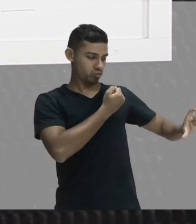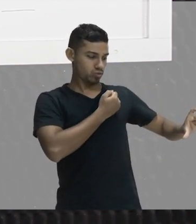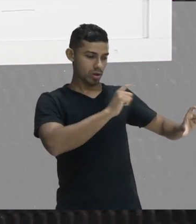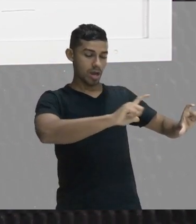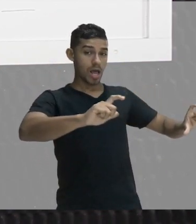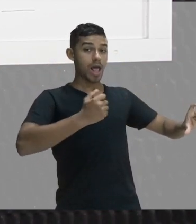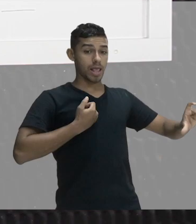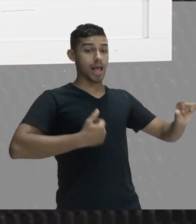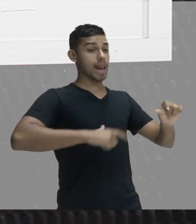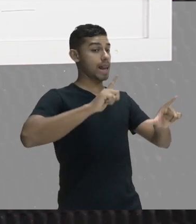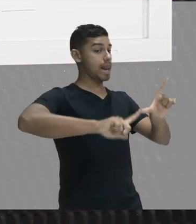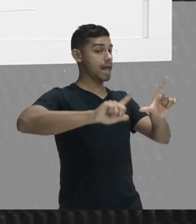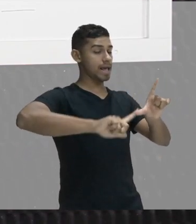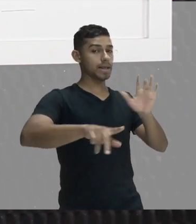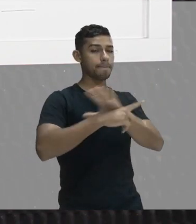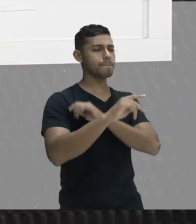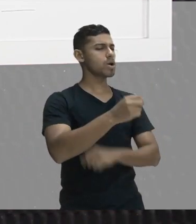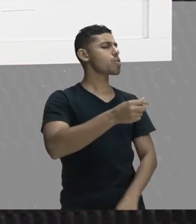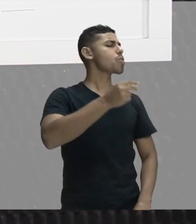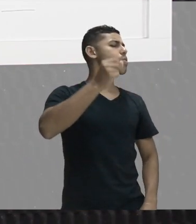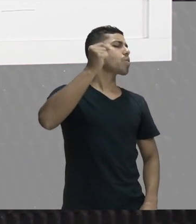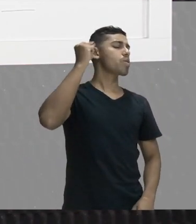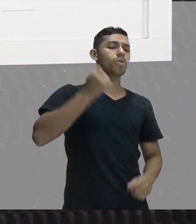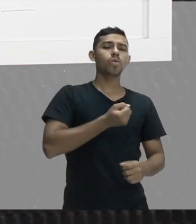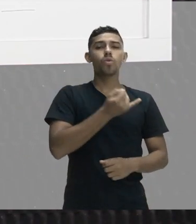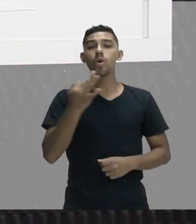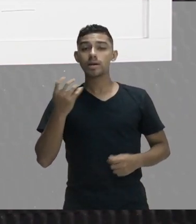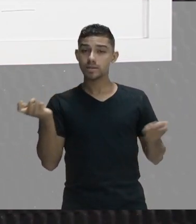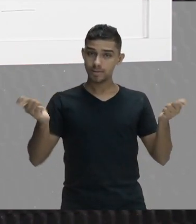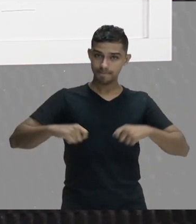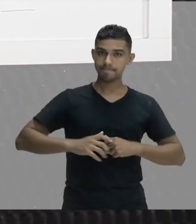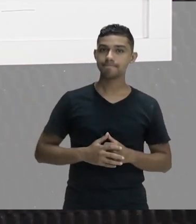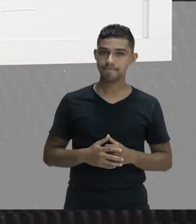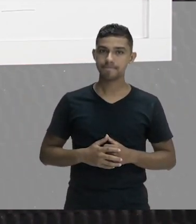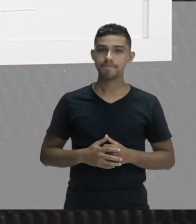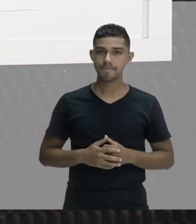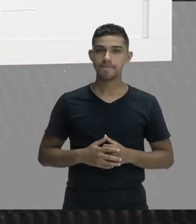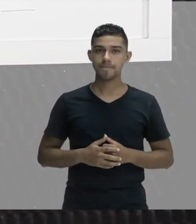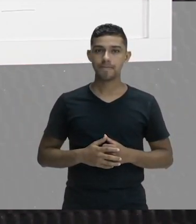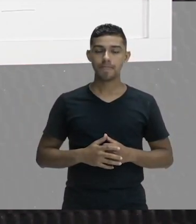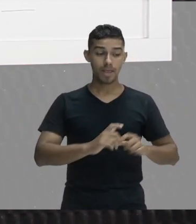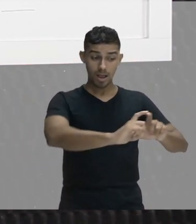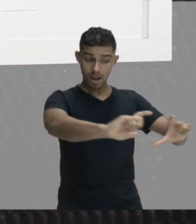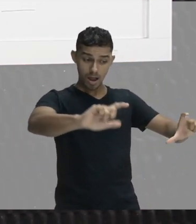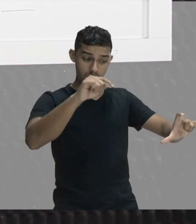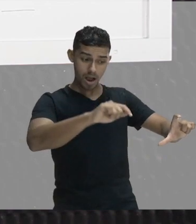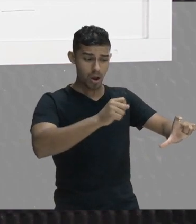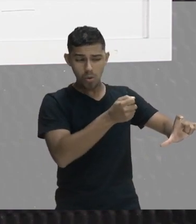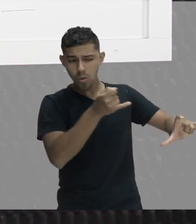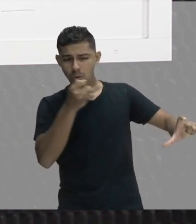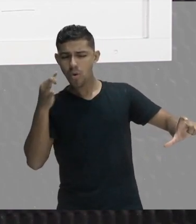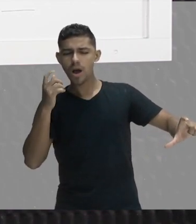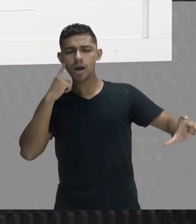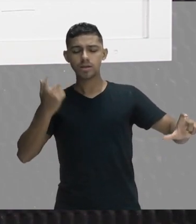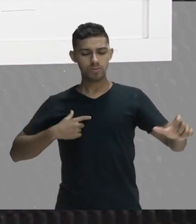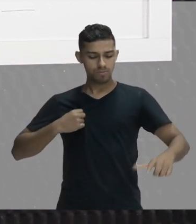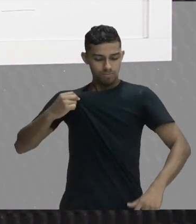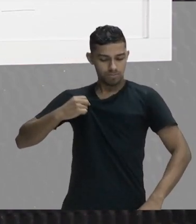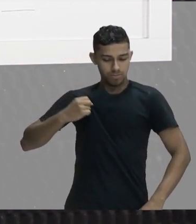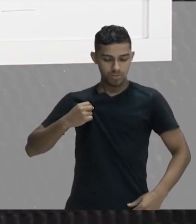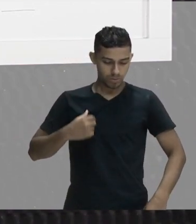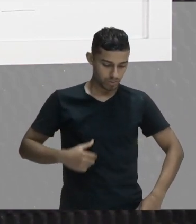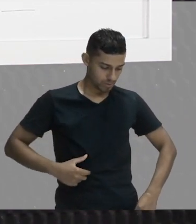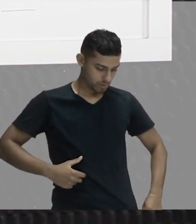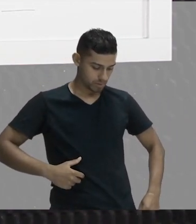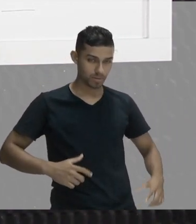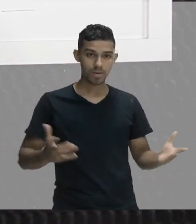placa. Tá? Quantas placas são possíveis ser feitas, certo? De quantas formas diferentes eu posso me vestir? Vamos supor